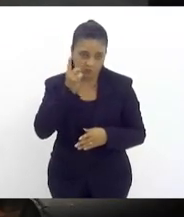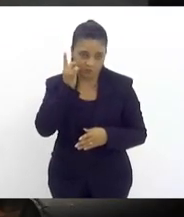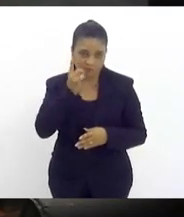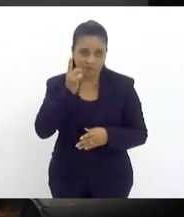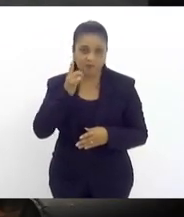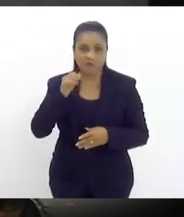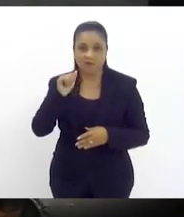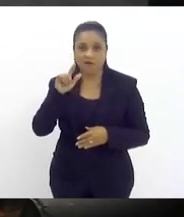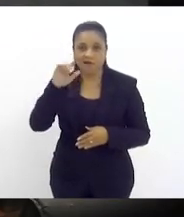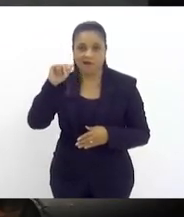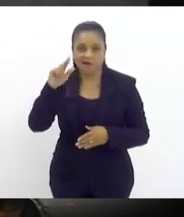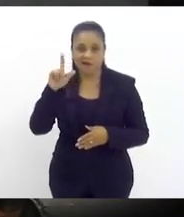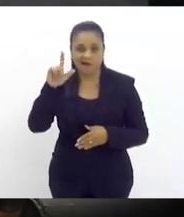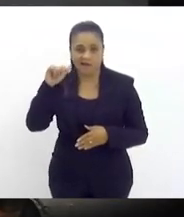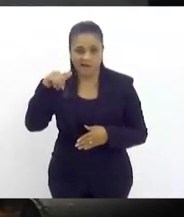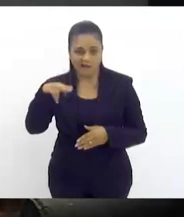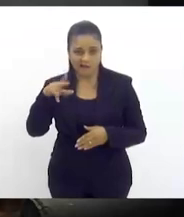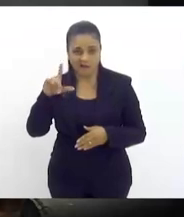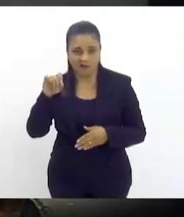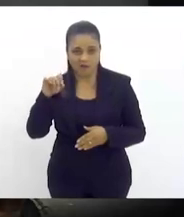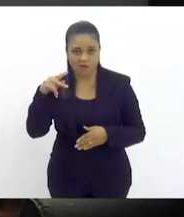Deputado Alan Lopes.